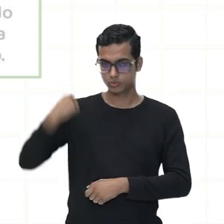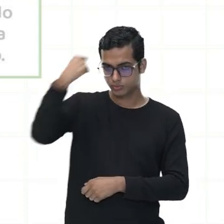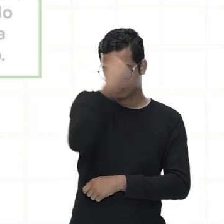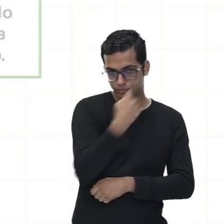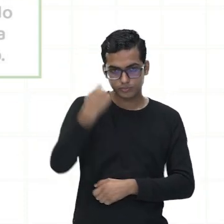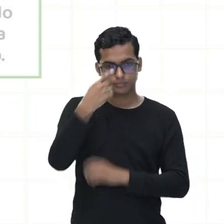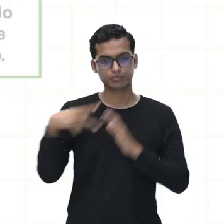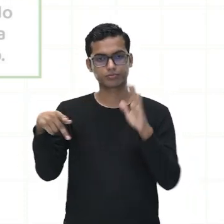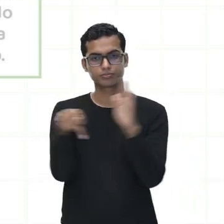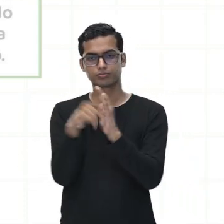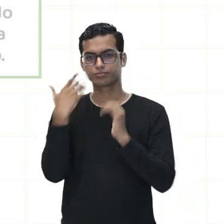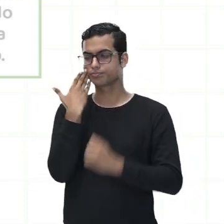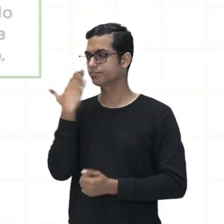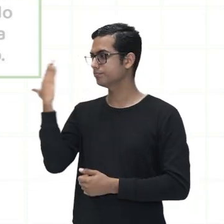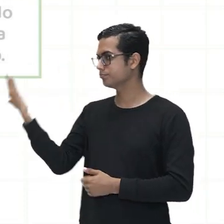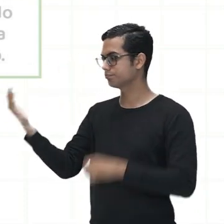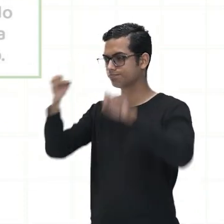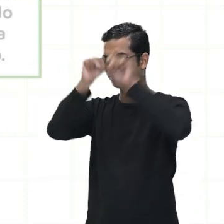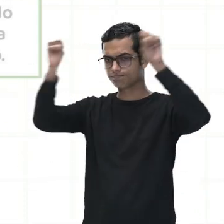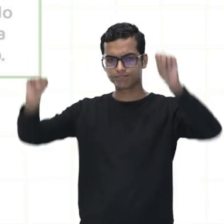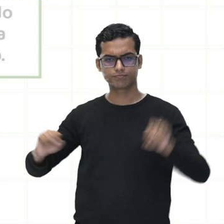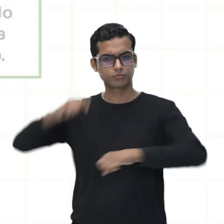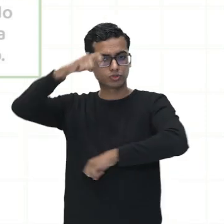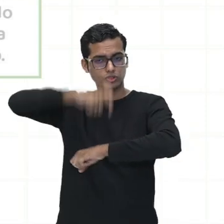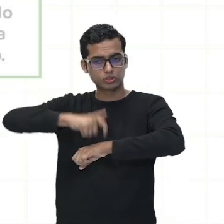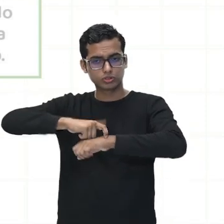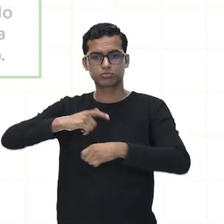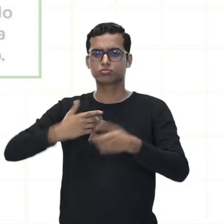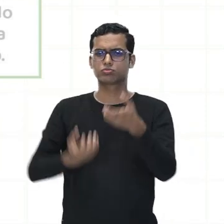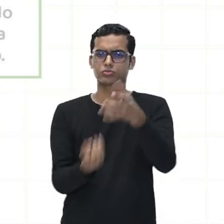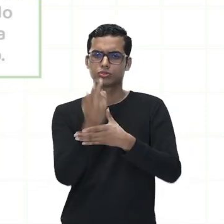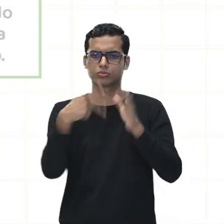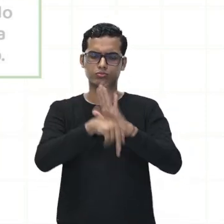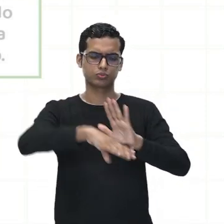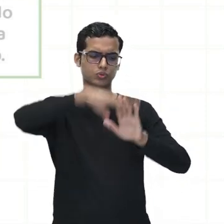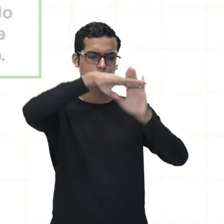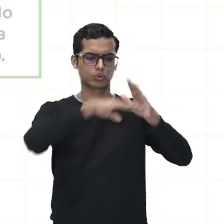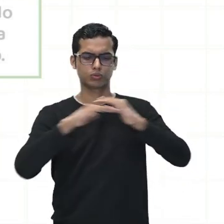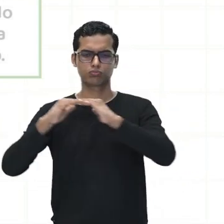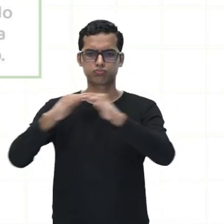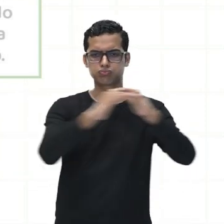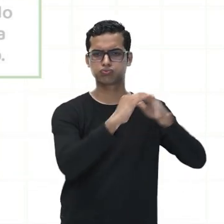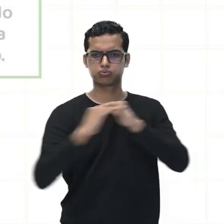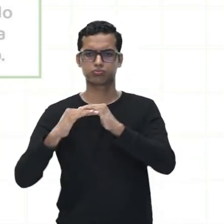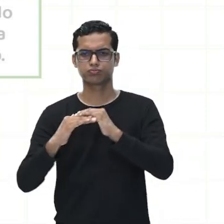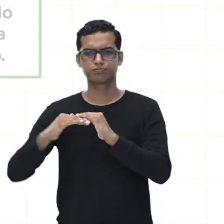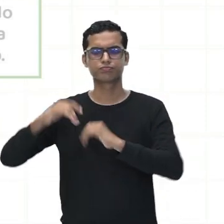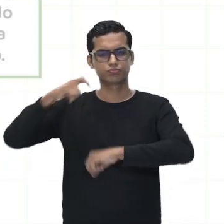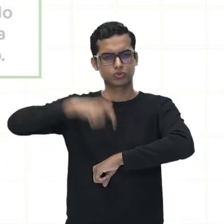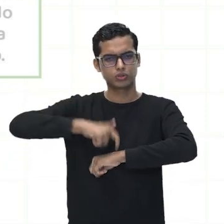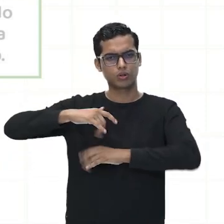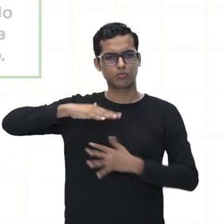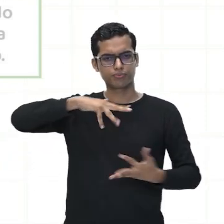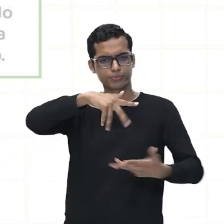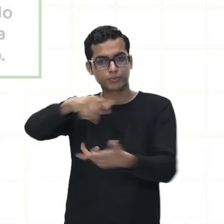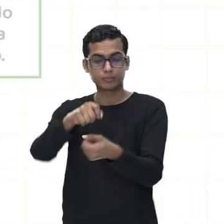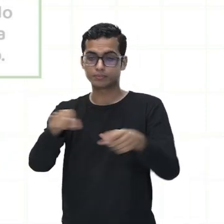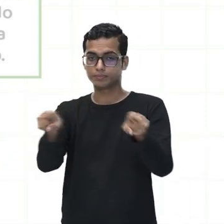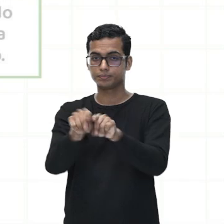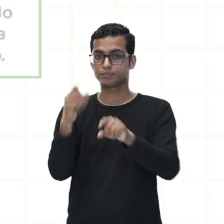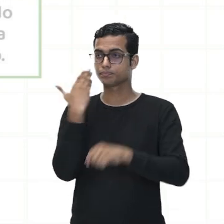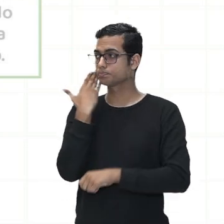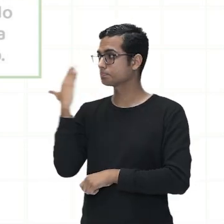sistema foi criado para padronizar e cada fuso horário, como nós observamos aqui